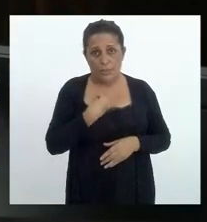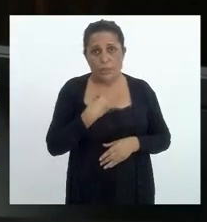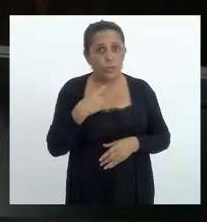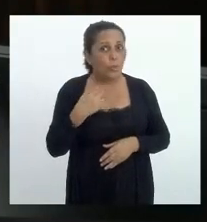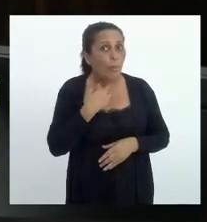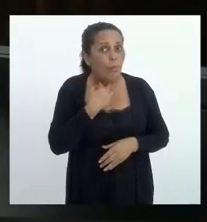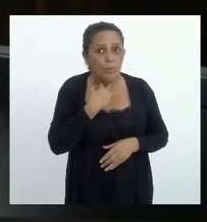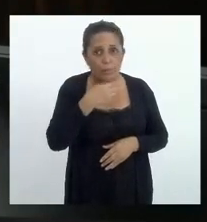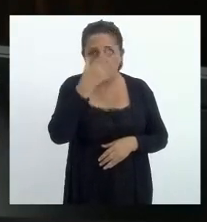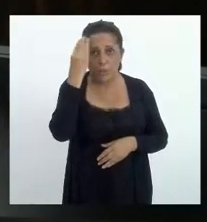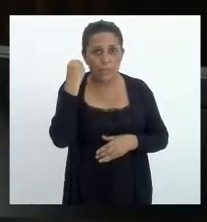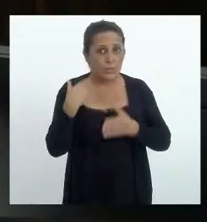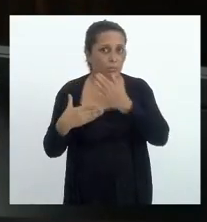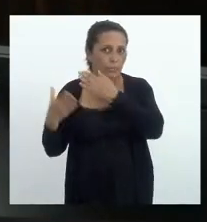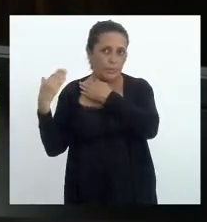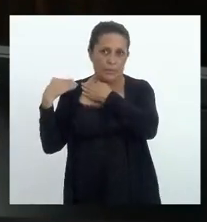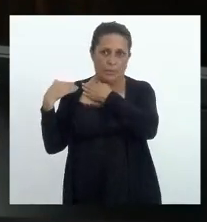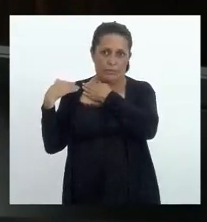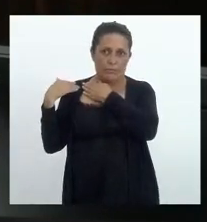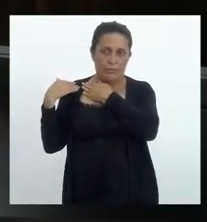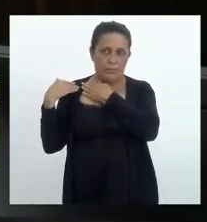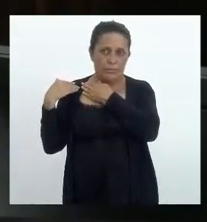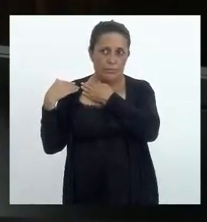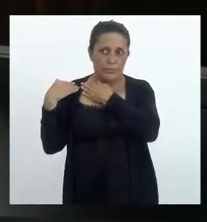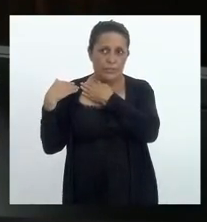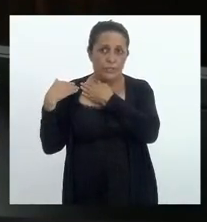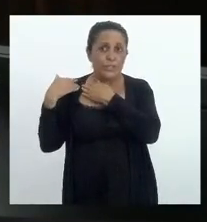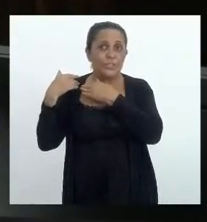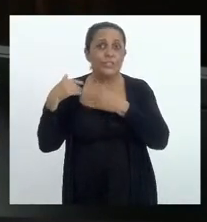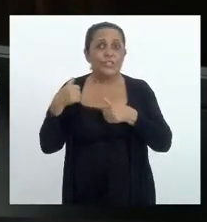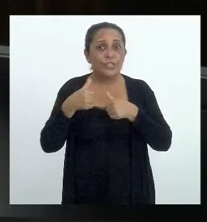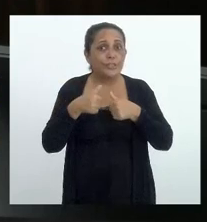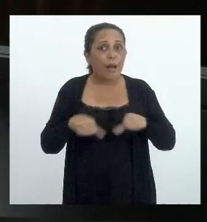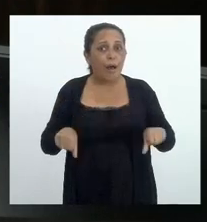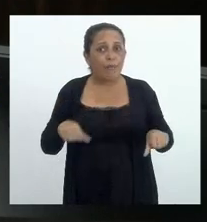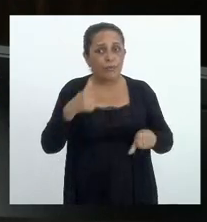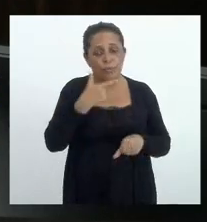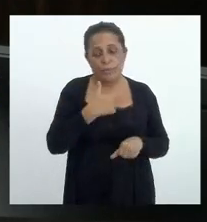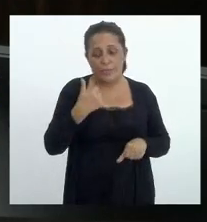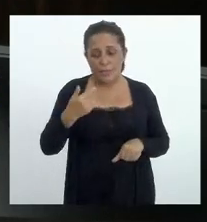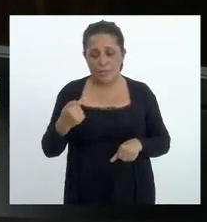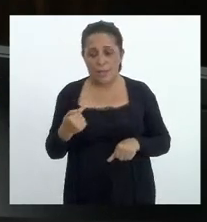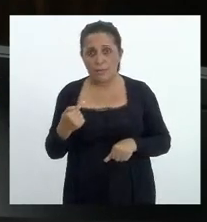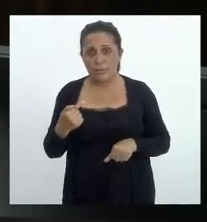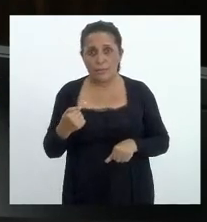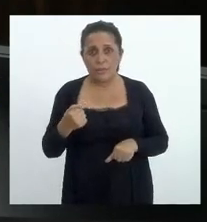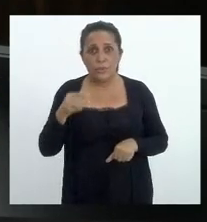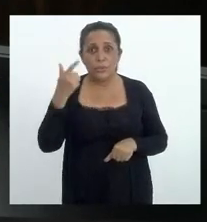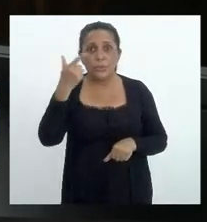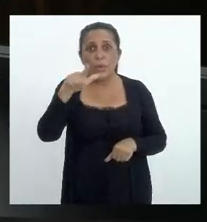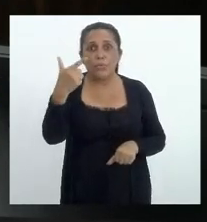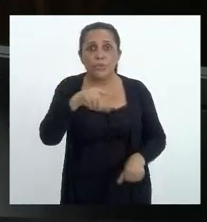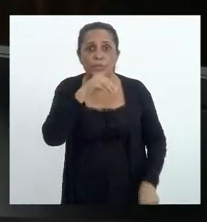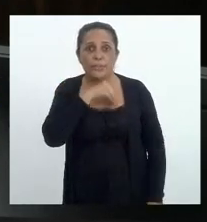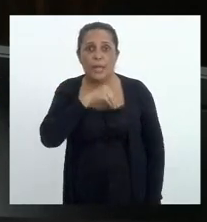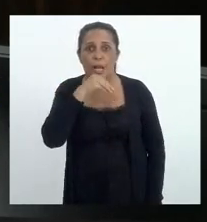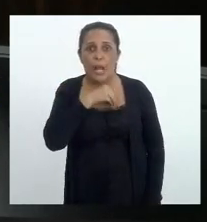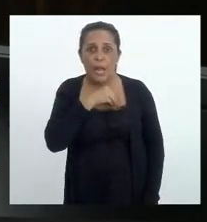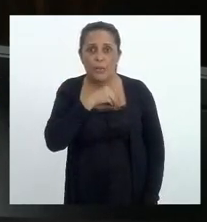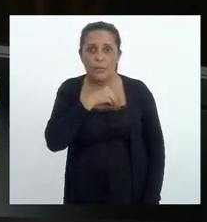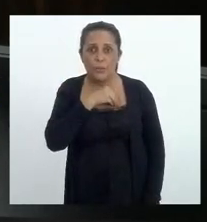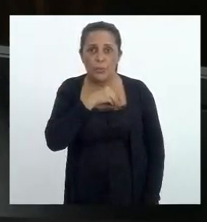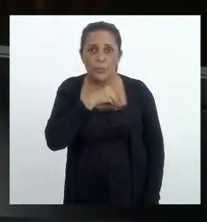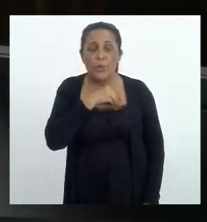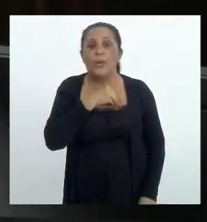podemos esquecer do nosso passado. Nós estávamos numa situação, em 2017, que a gente não tinha salário. Então, entrar